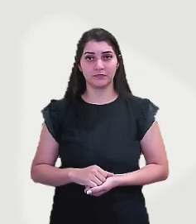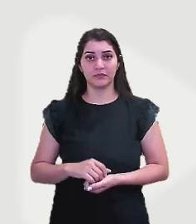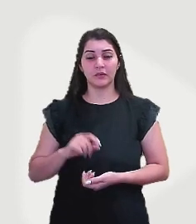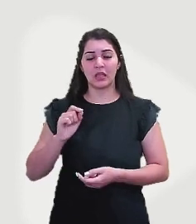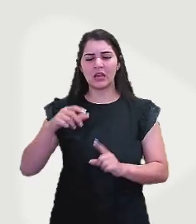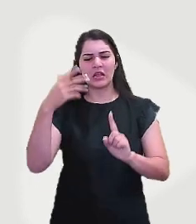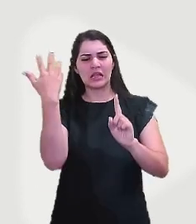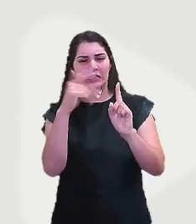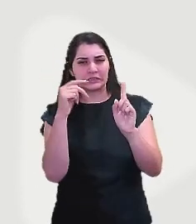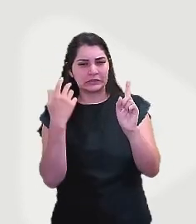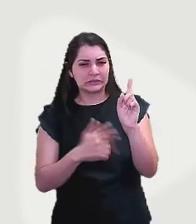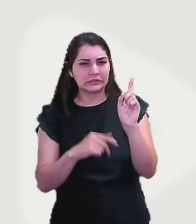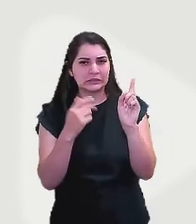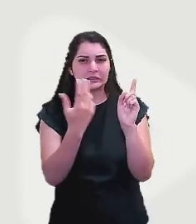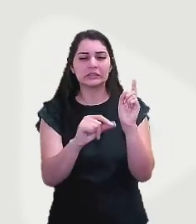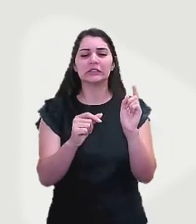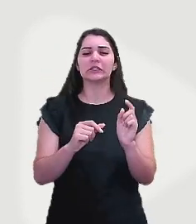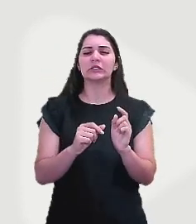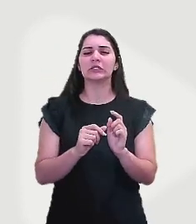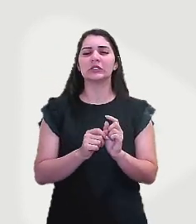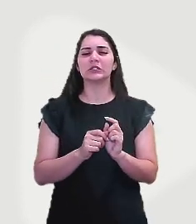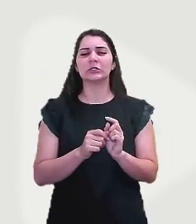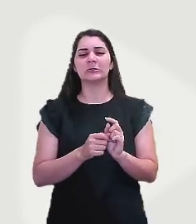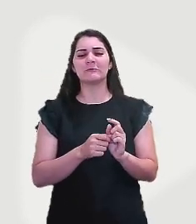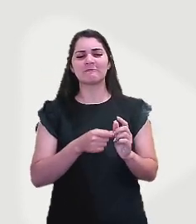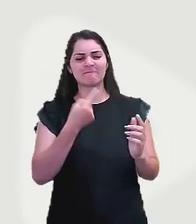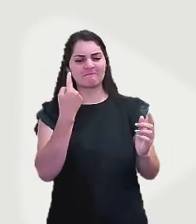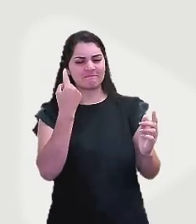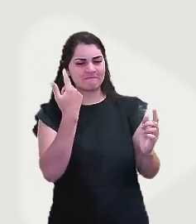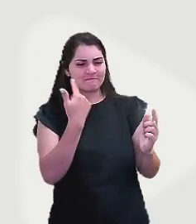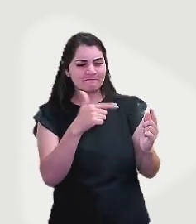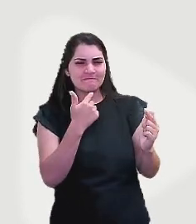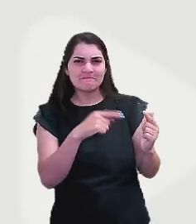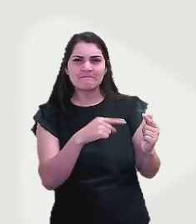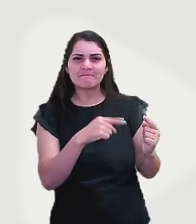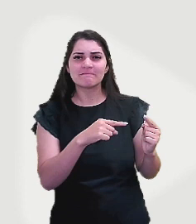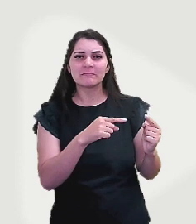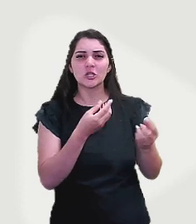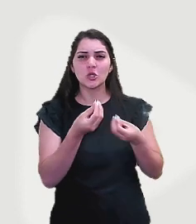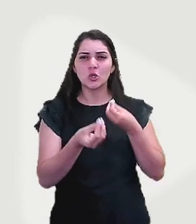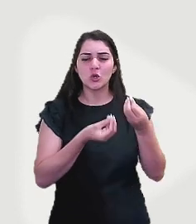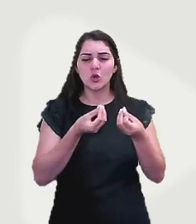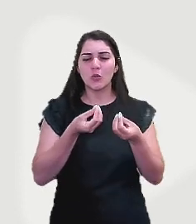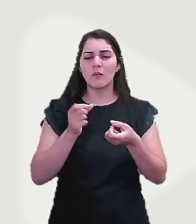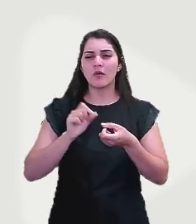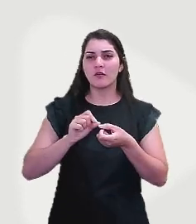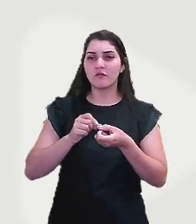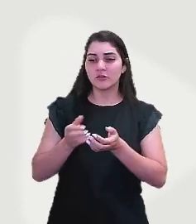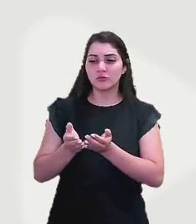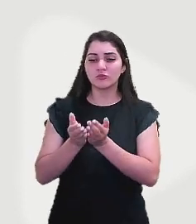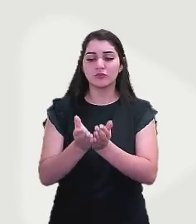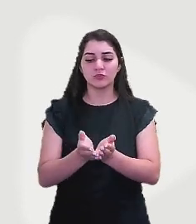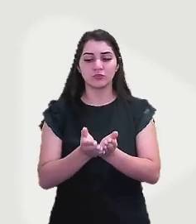Eles eram agredidos, eles eram humilhados. Vou mostrar a vocês mais ou menos como era feito esse